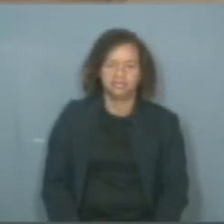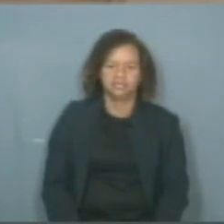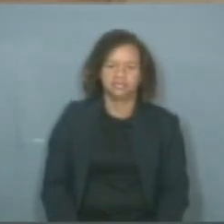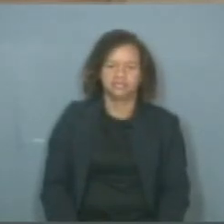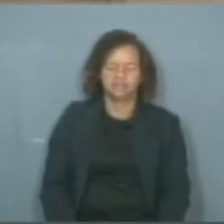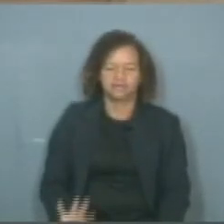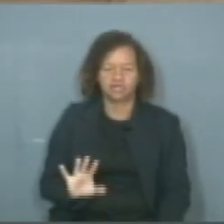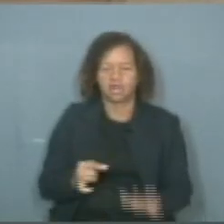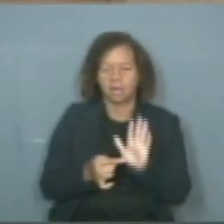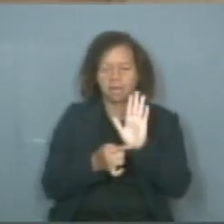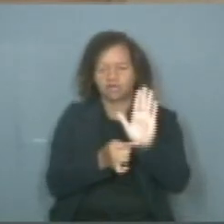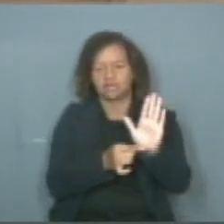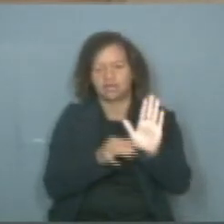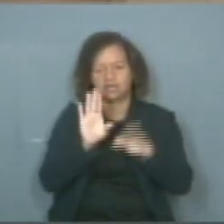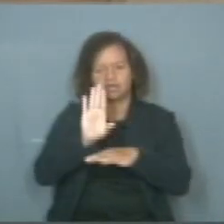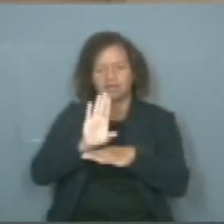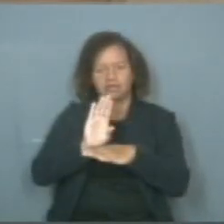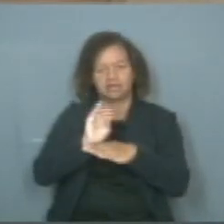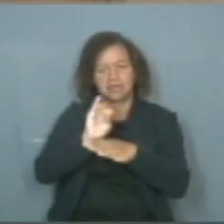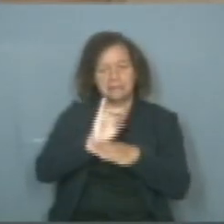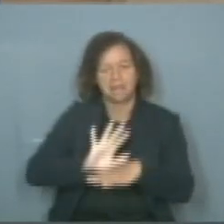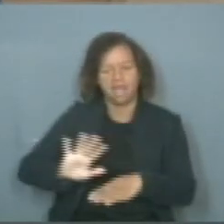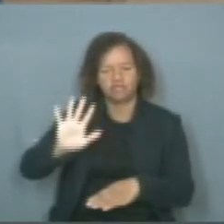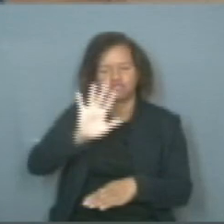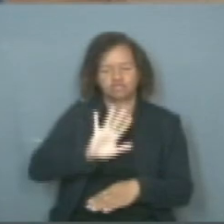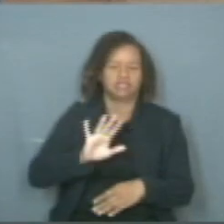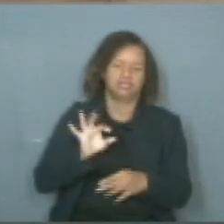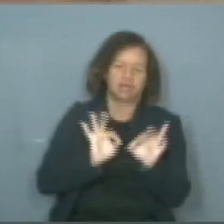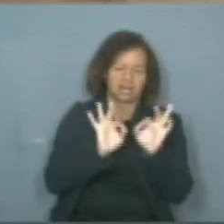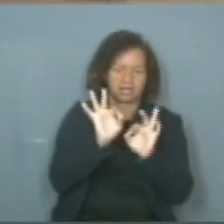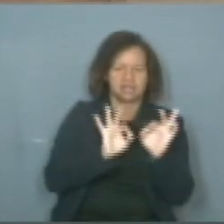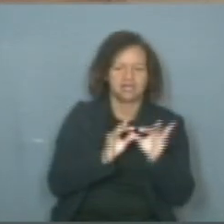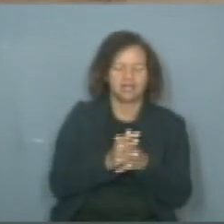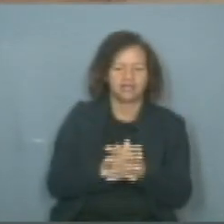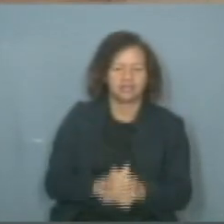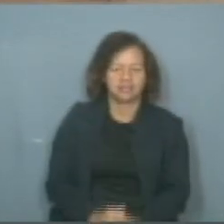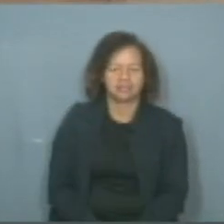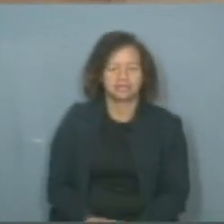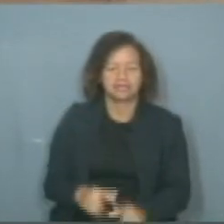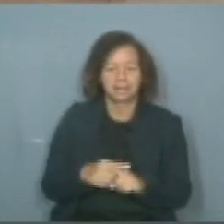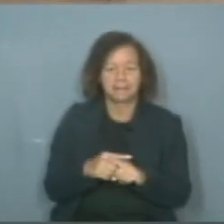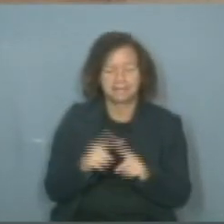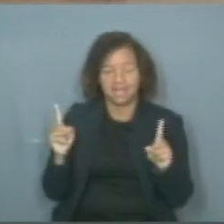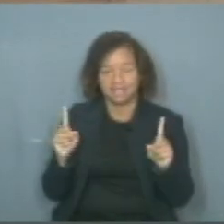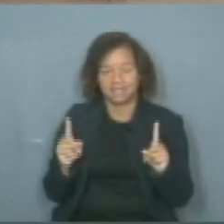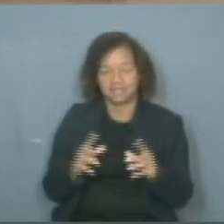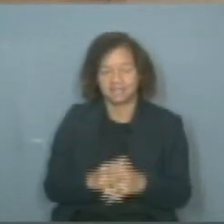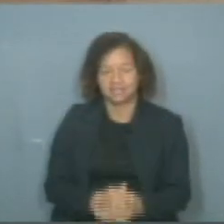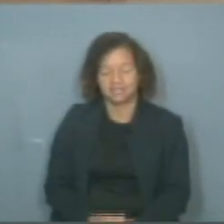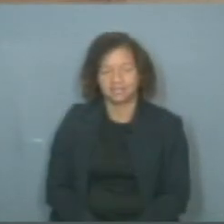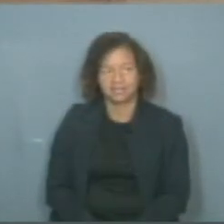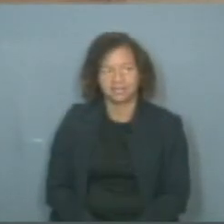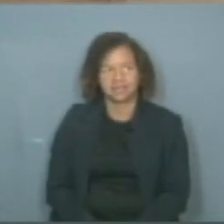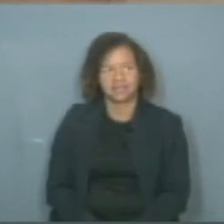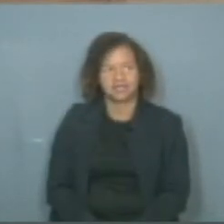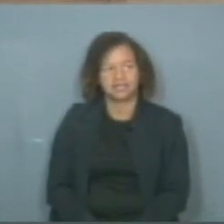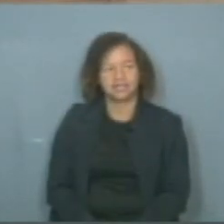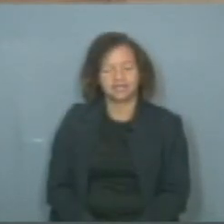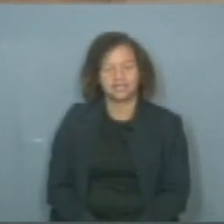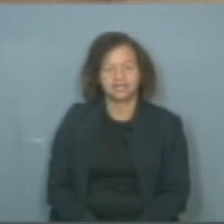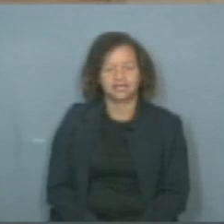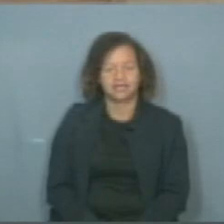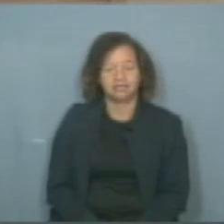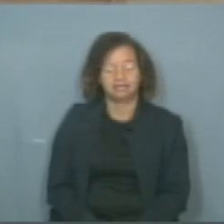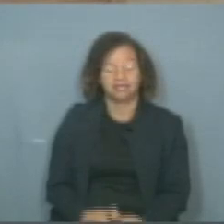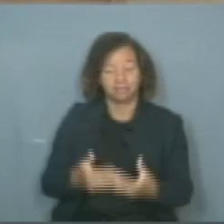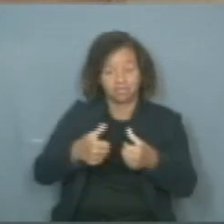Eu vou só mostrar essa imagem aqui. É uma coisa que foi montada, tá? Mas é o seguinte... Ainda